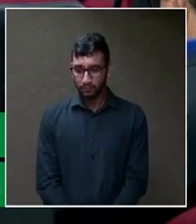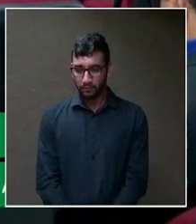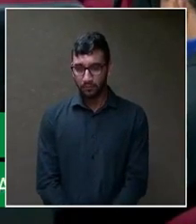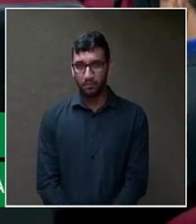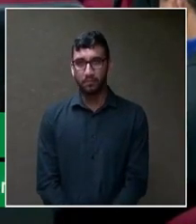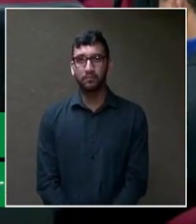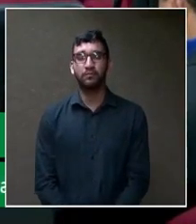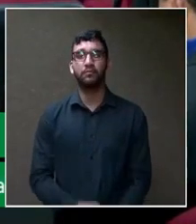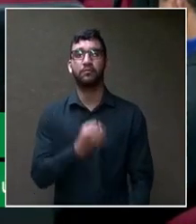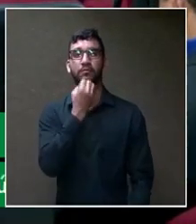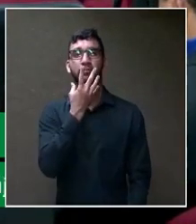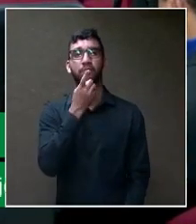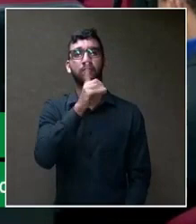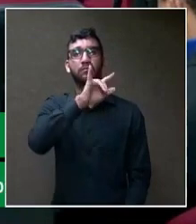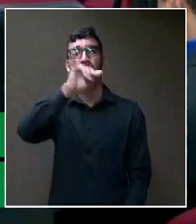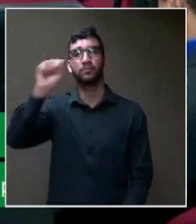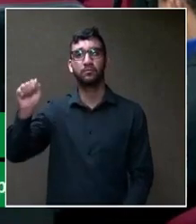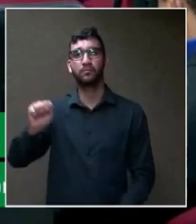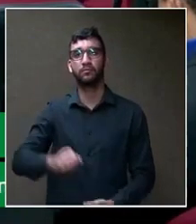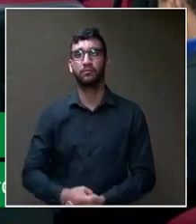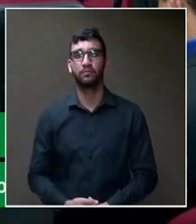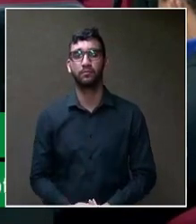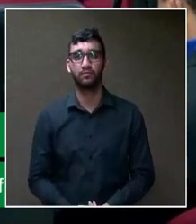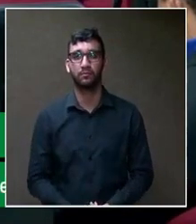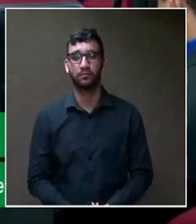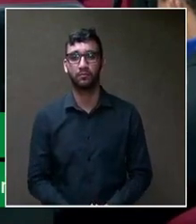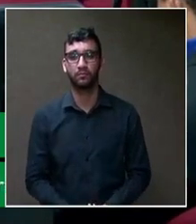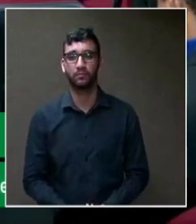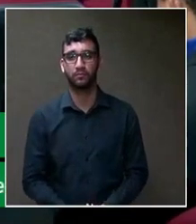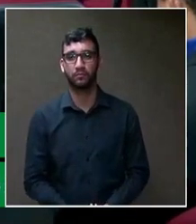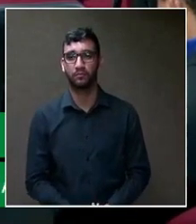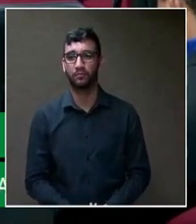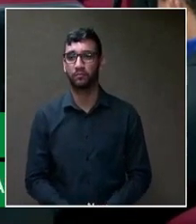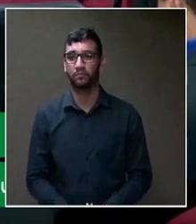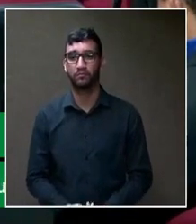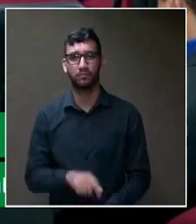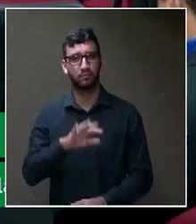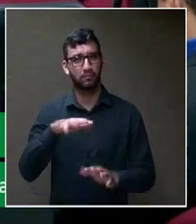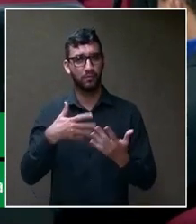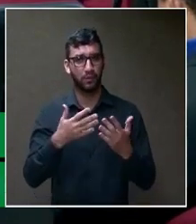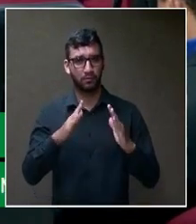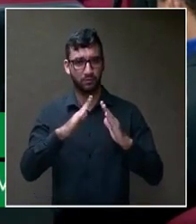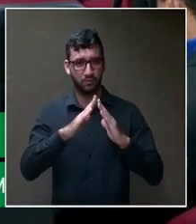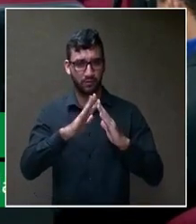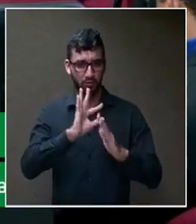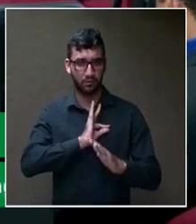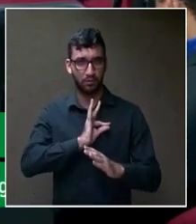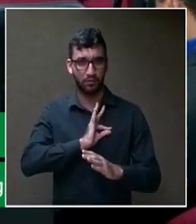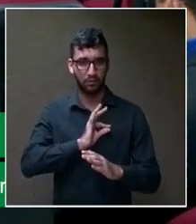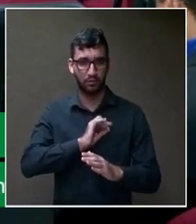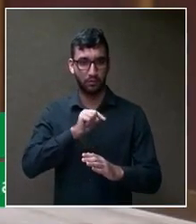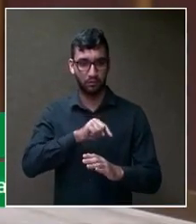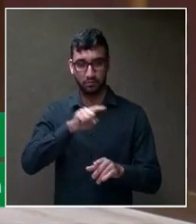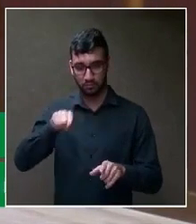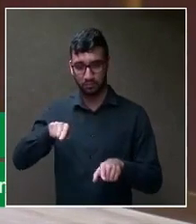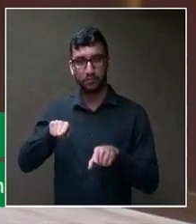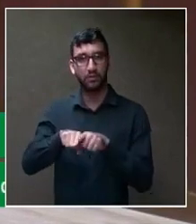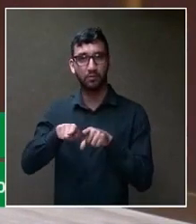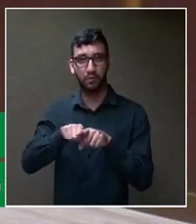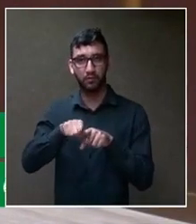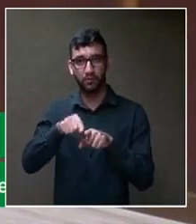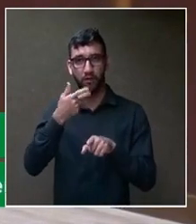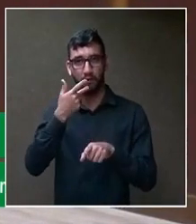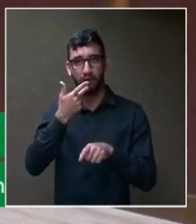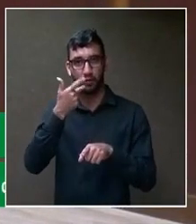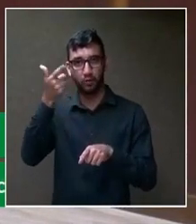Bom dia, dona Kelly. Bom dia. Dona Kelly, na delegacia, a senhora, e aqui também a senhora confirmou,